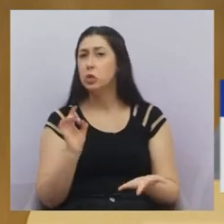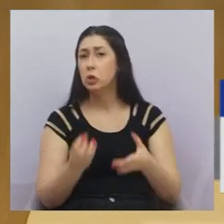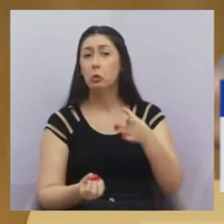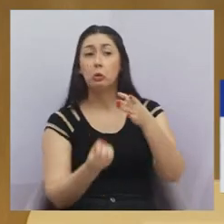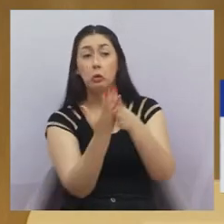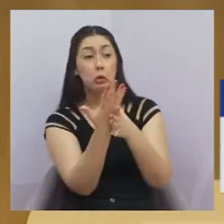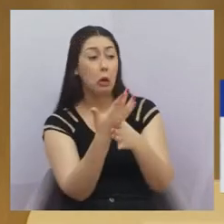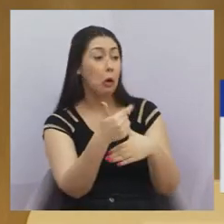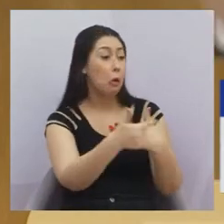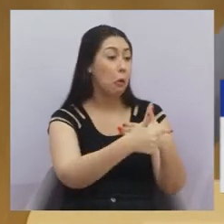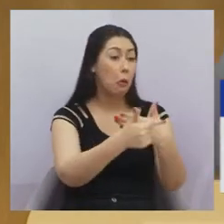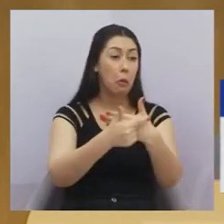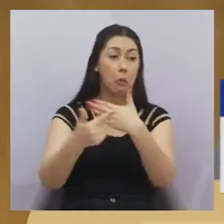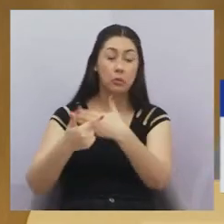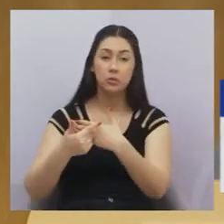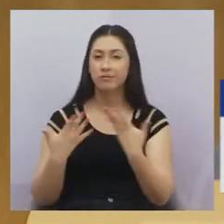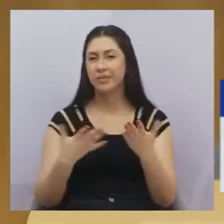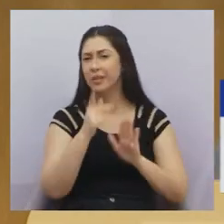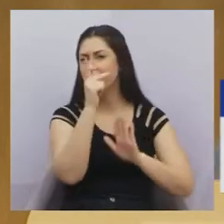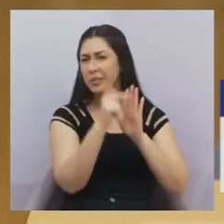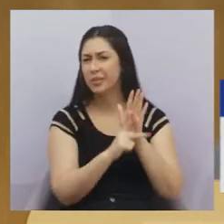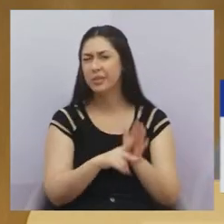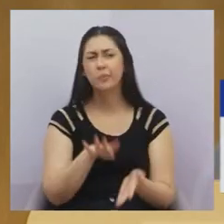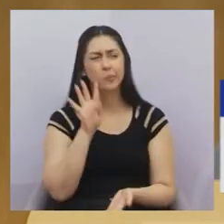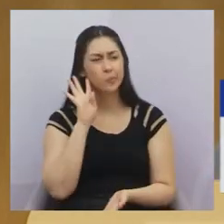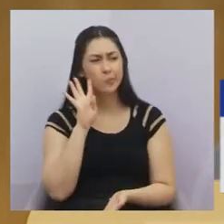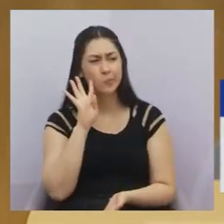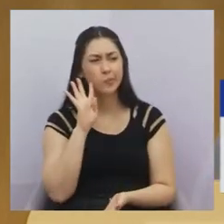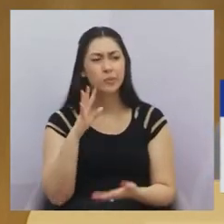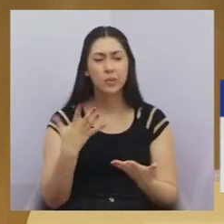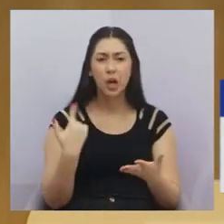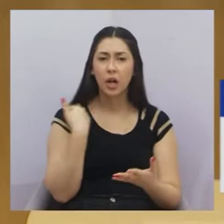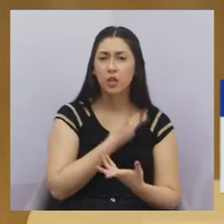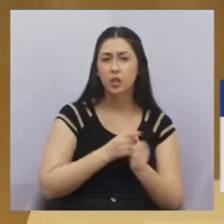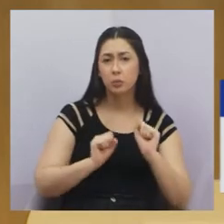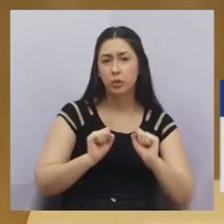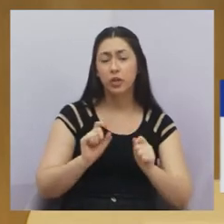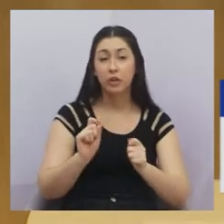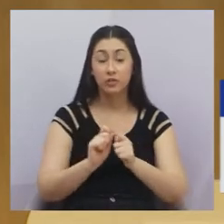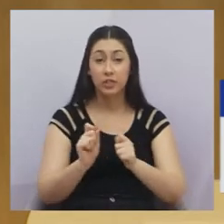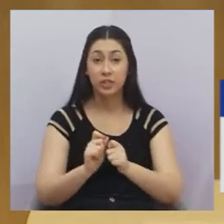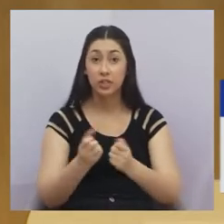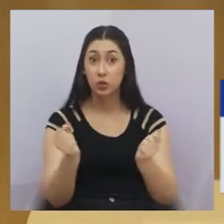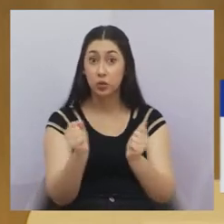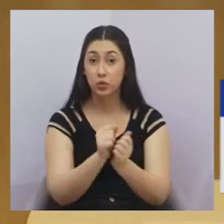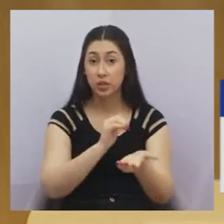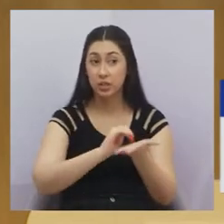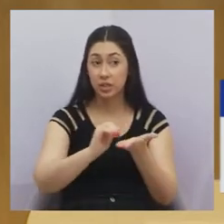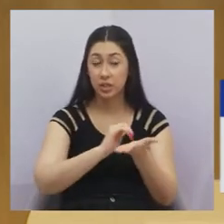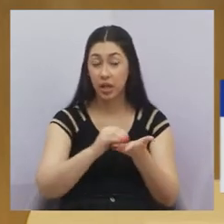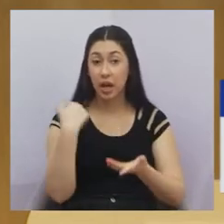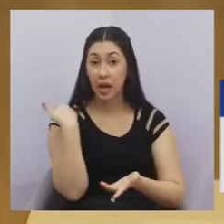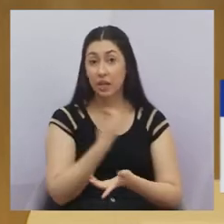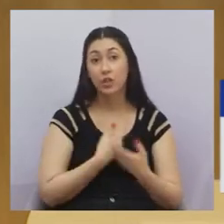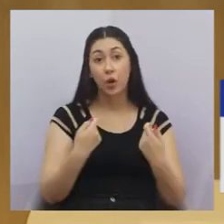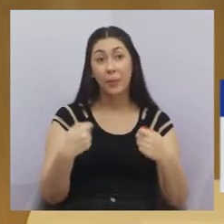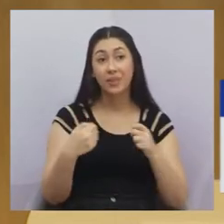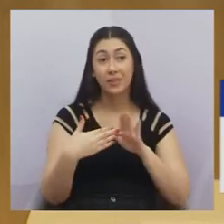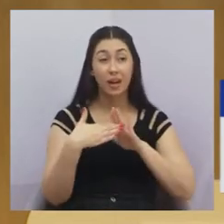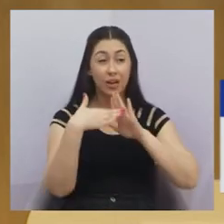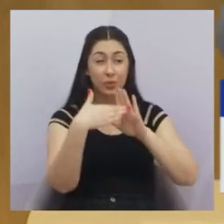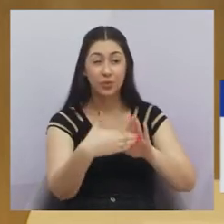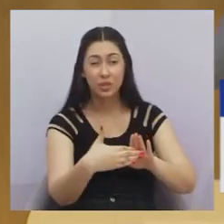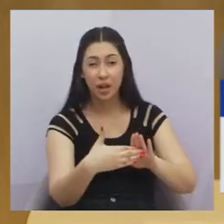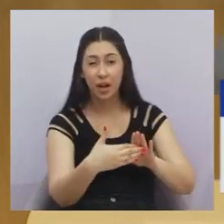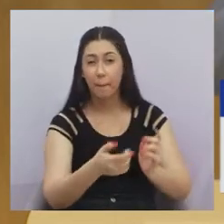esses cargos. Olha só que projeto interessante nós poderíamos fazer através dessa secretaria. Nós precisamos turbinar o auxílio